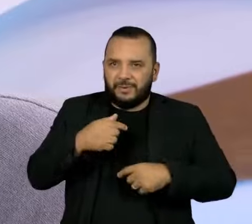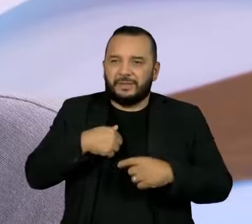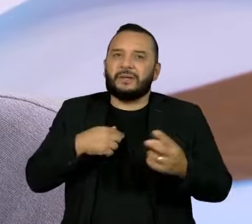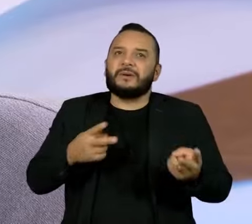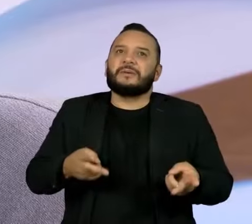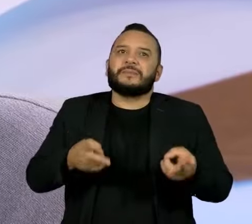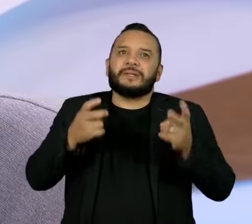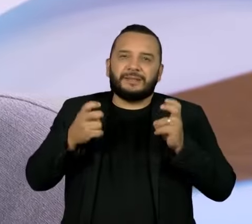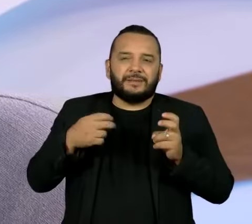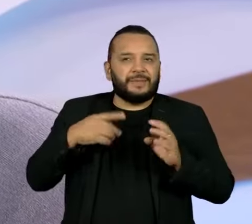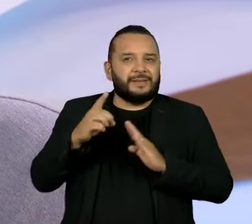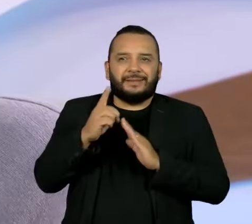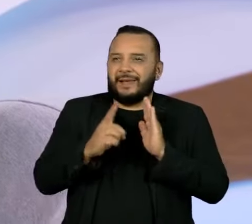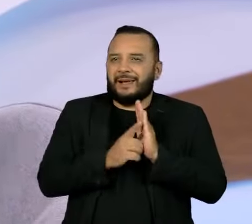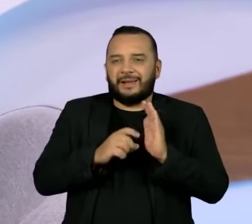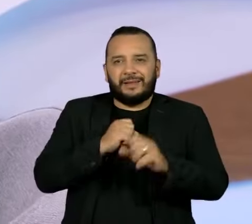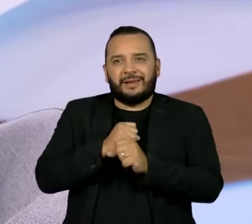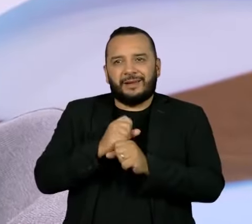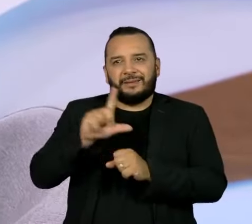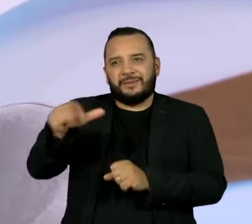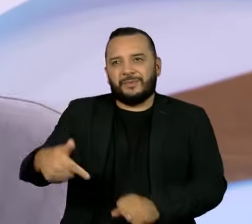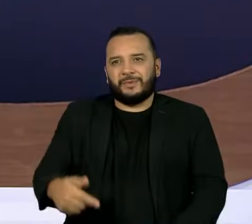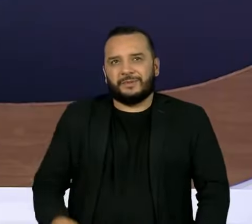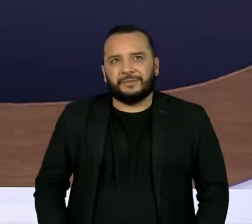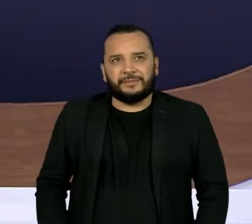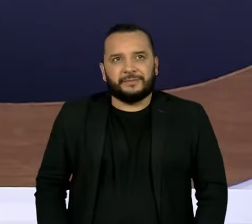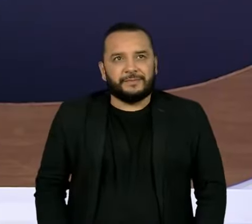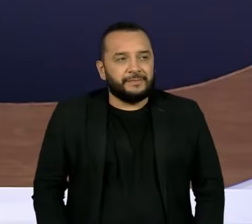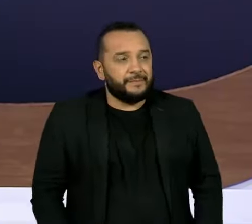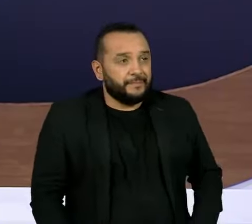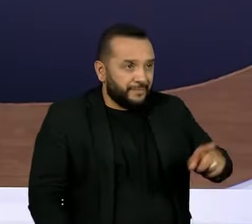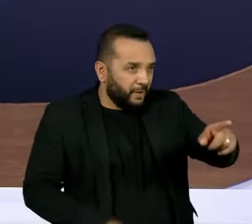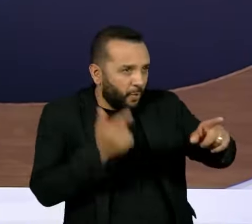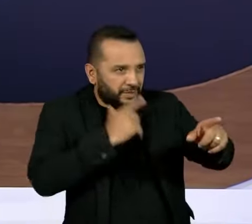décadas depois. Mas teve a chance de dar a volta por cima.